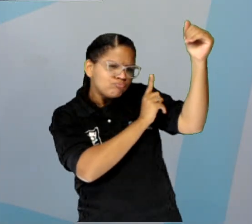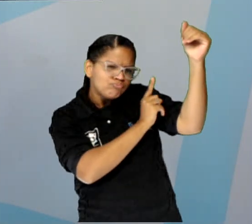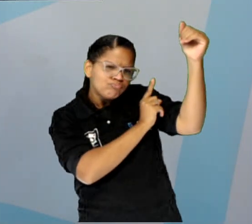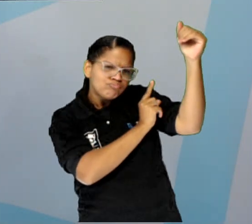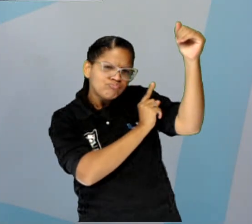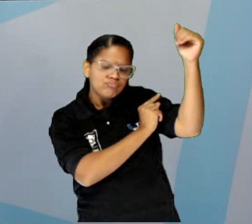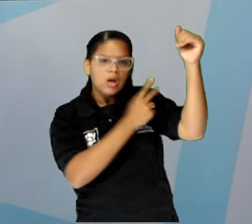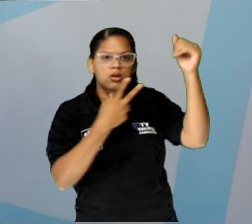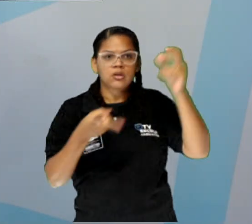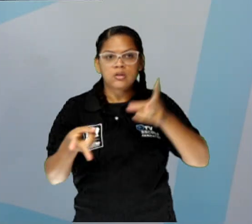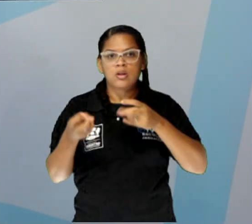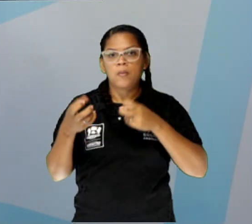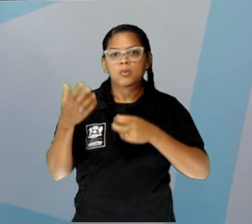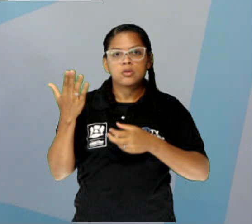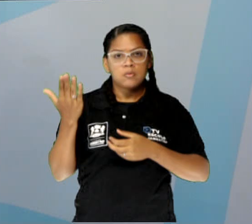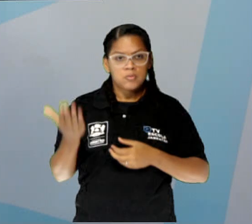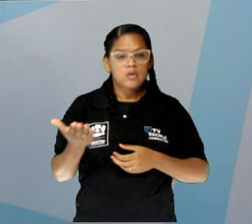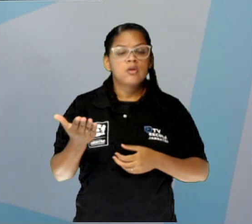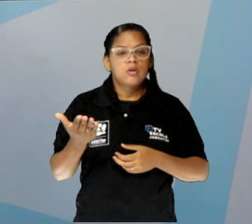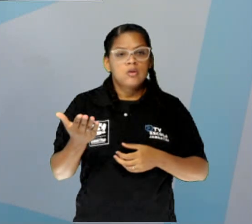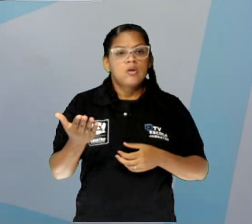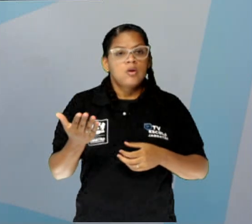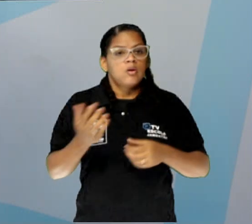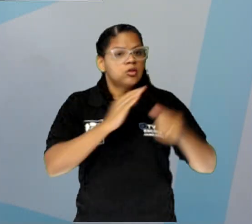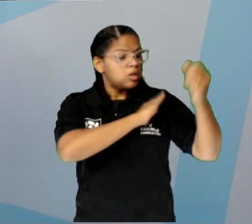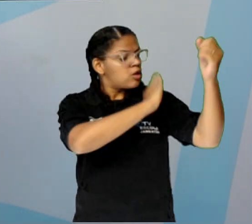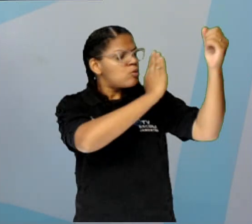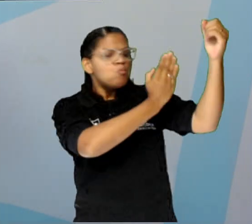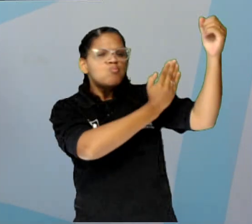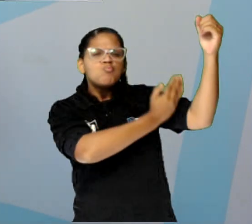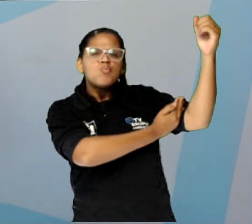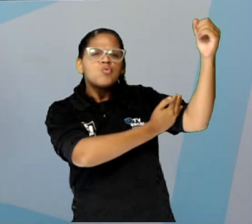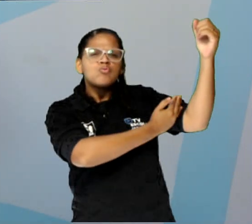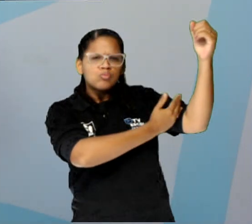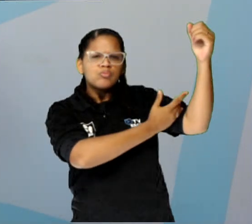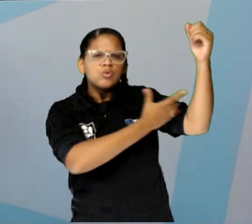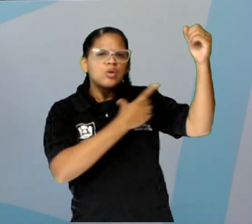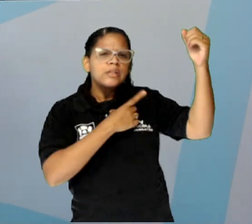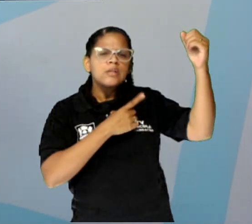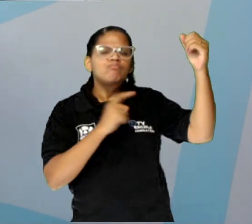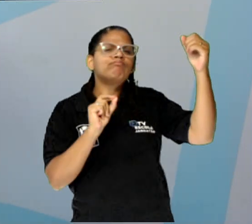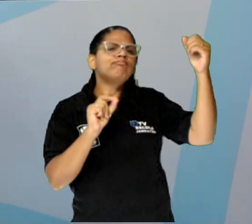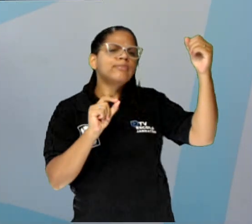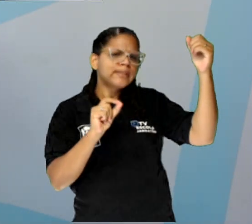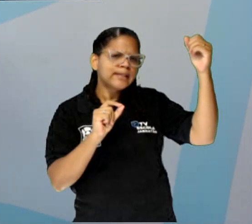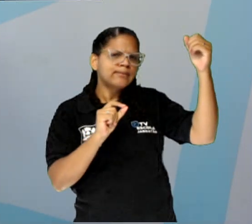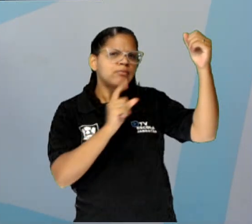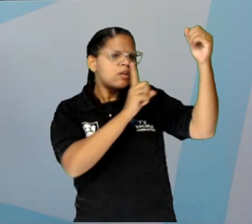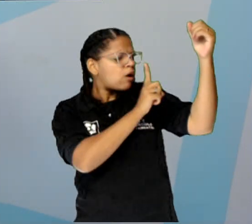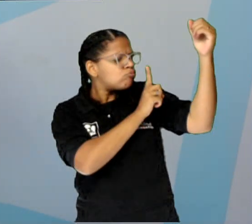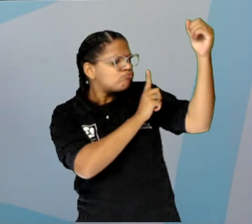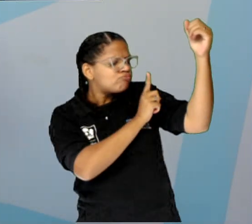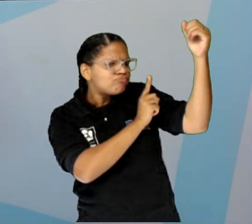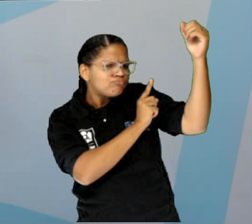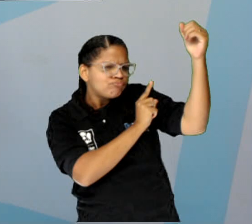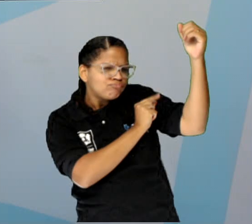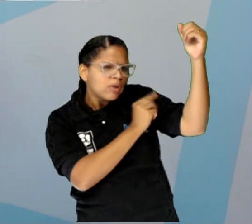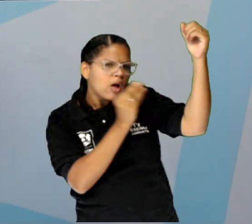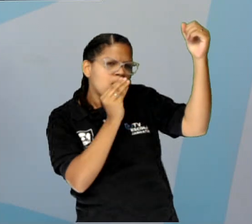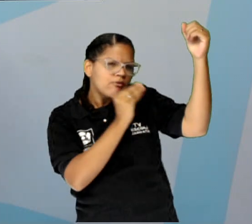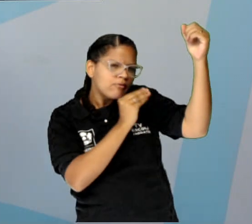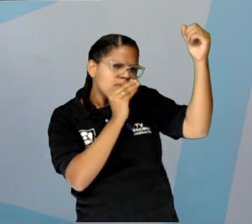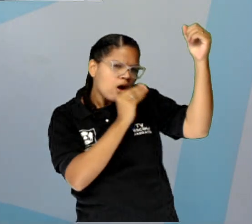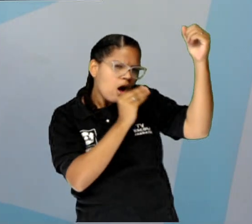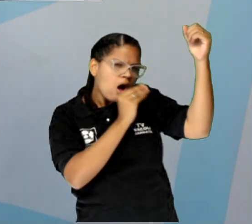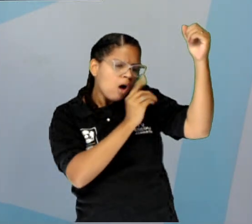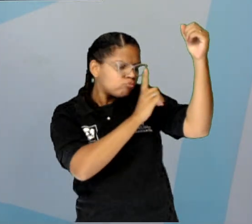sendo mostrado aí, muito bem mostrado aí o que seria esse músculo. Esse músculo que a gente tem aqui, ele vai perdendo a força, vai perdendo